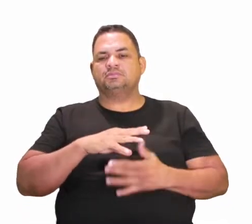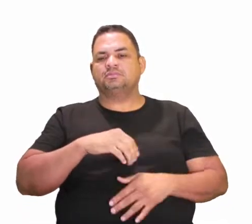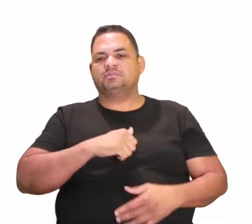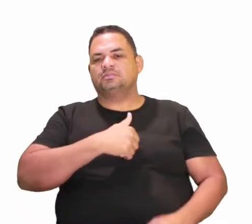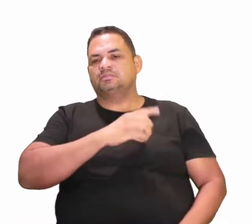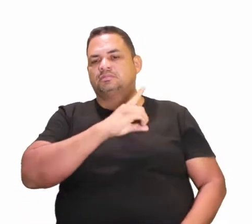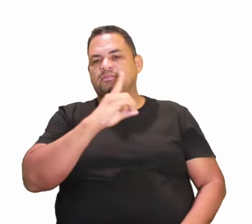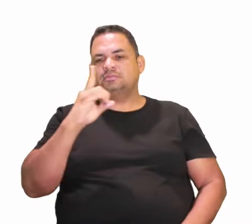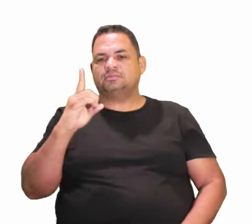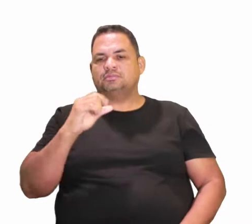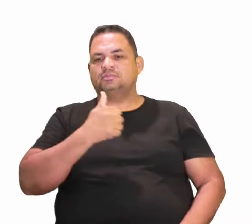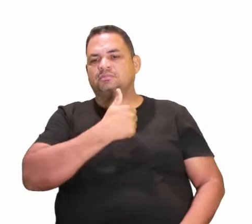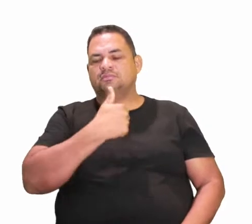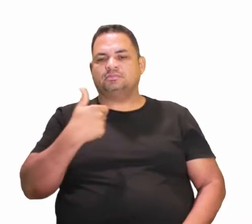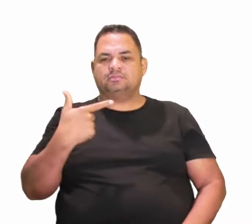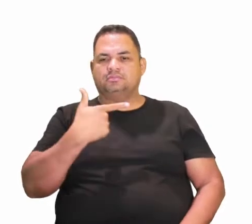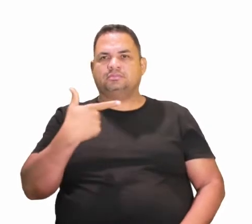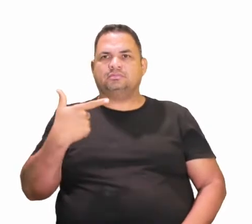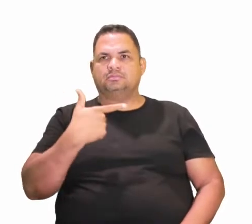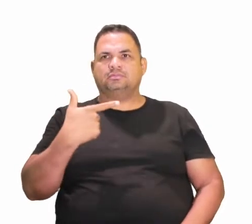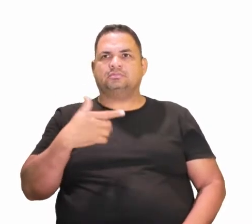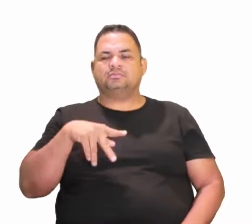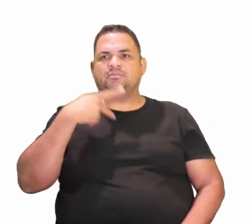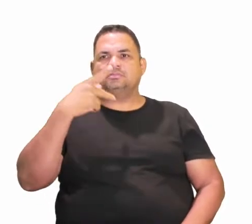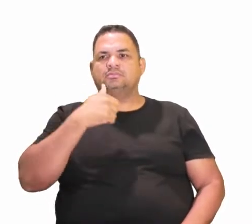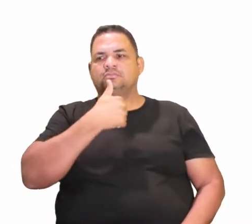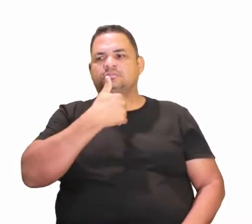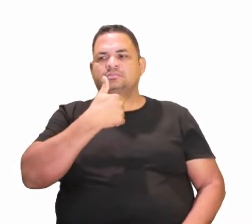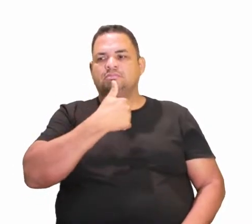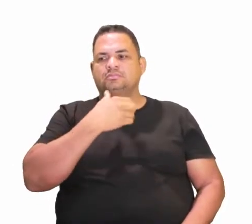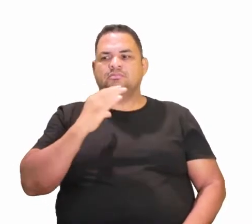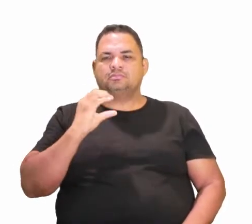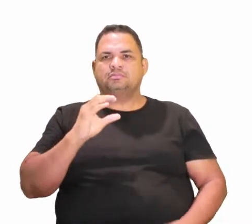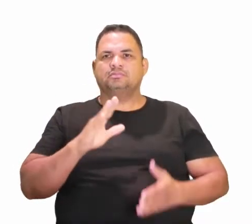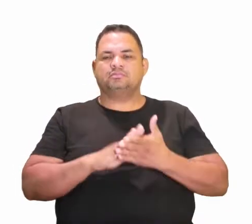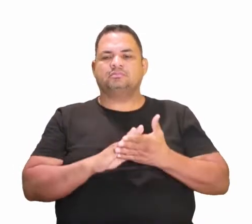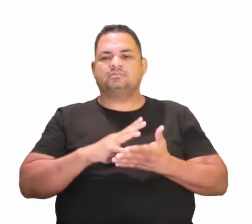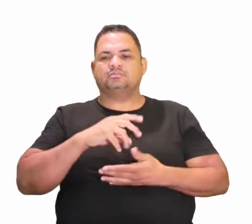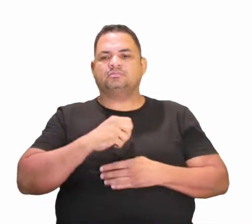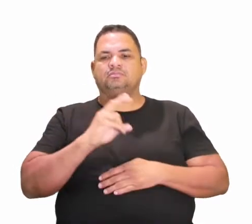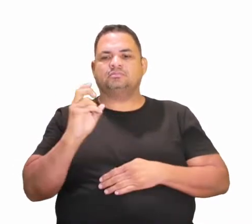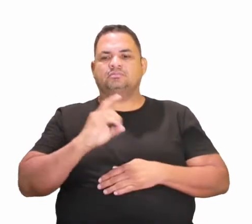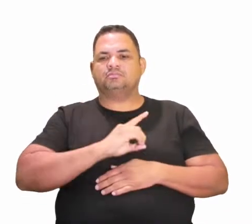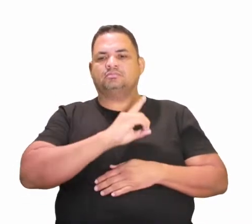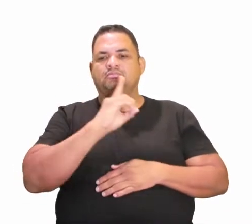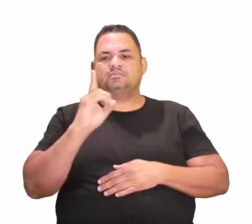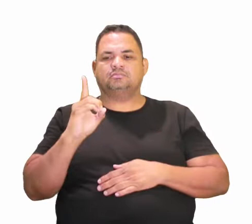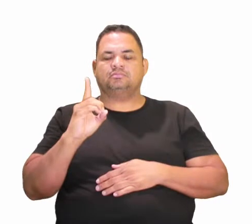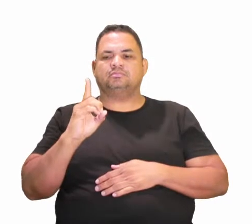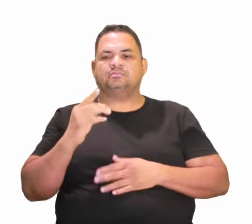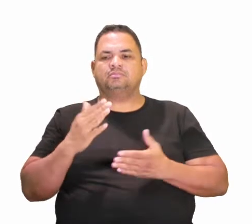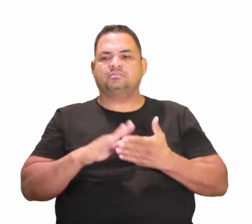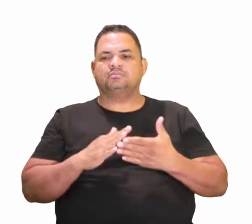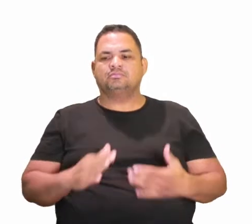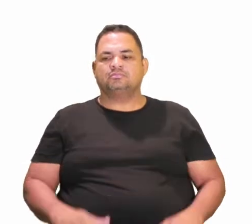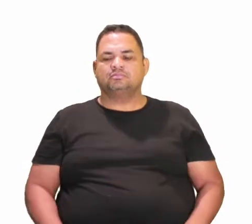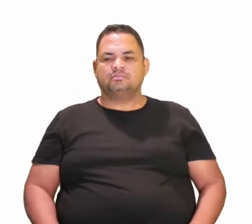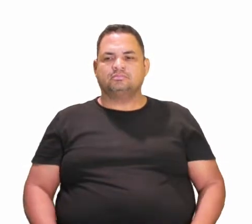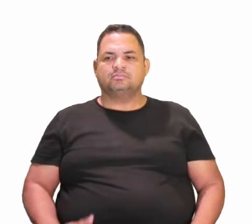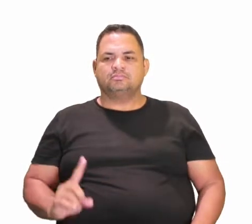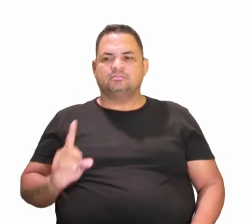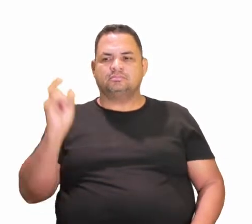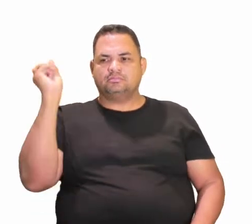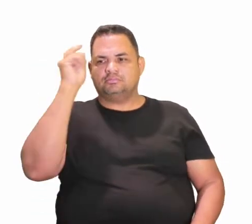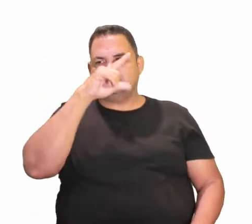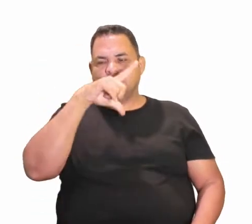dia décimo segundo mas a gente tá falando do dia 10 e nessa data aqui que é super difícil né para dizer o contrário não é difícil